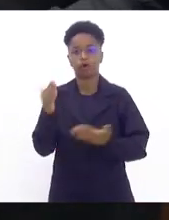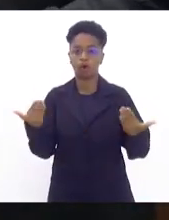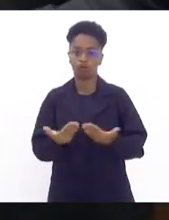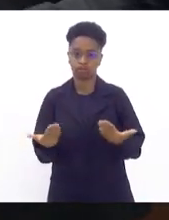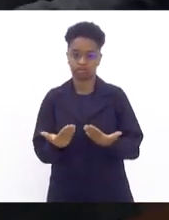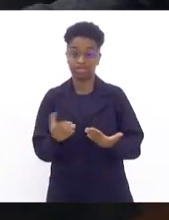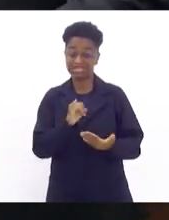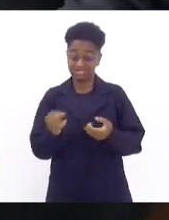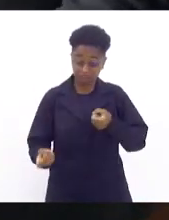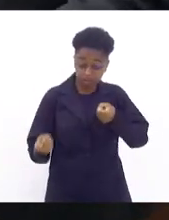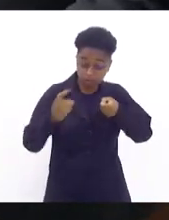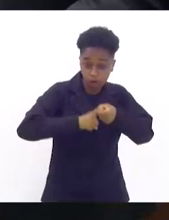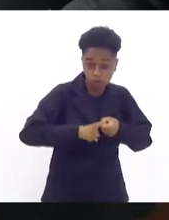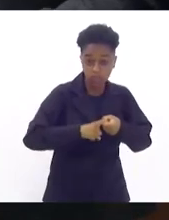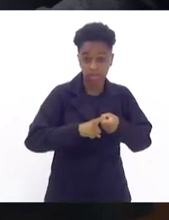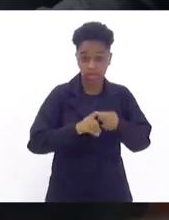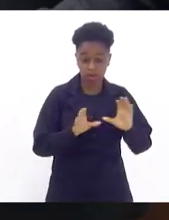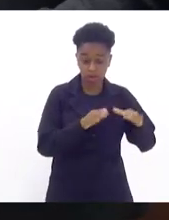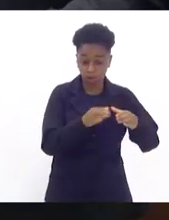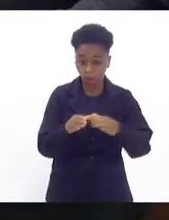hoje. Se ele voltar às comissões...